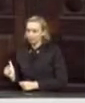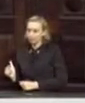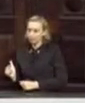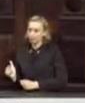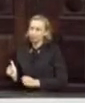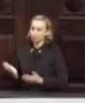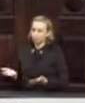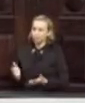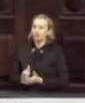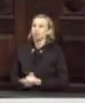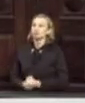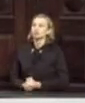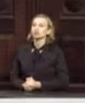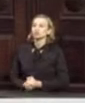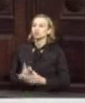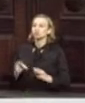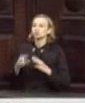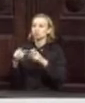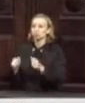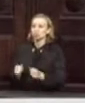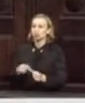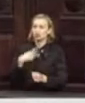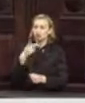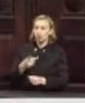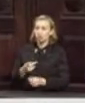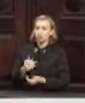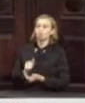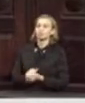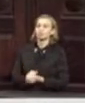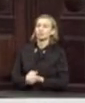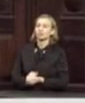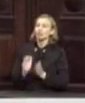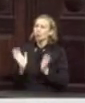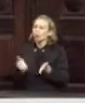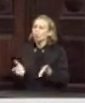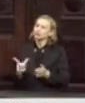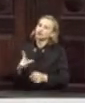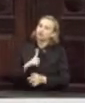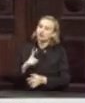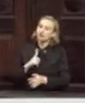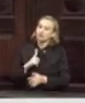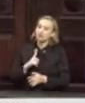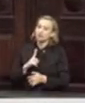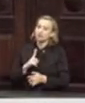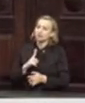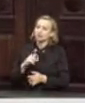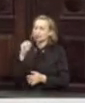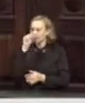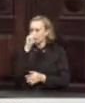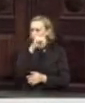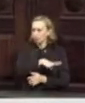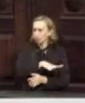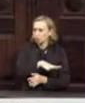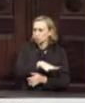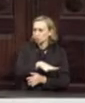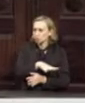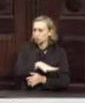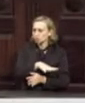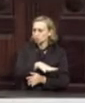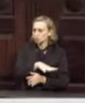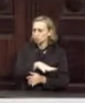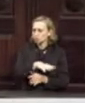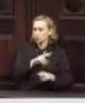nos pareceres das comissões, não há dúvida nenhuma que hoje existe abuso e lentidão no judiciário